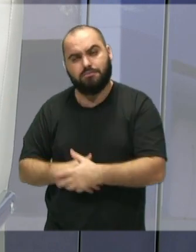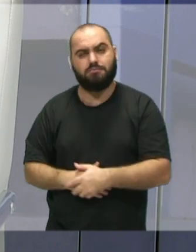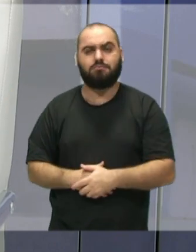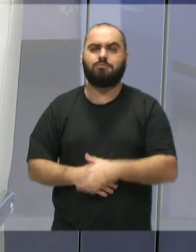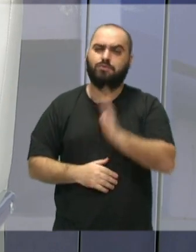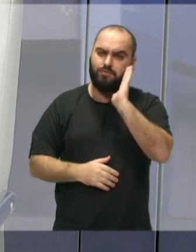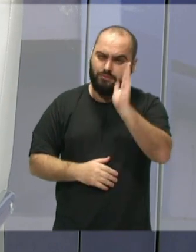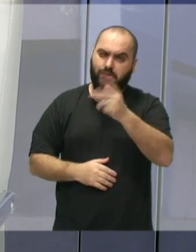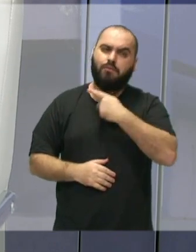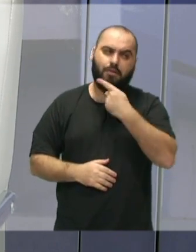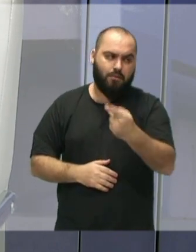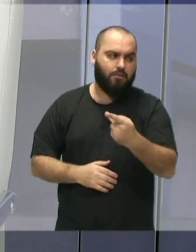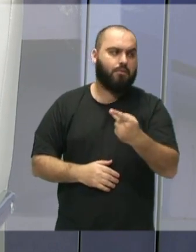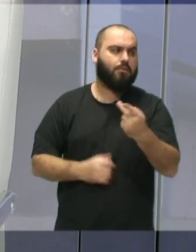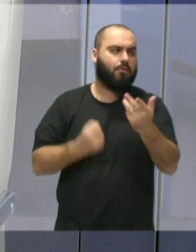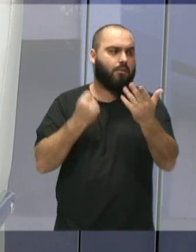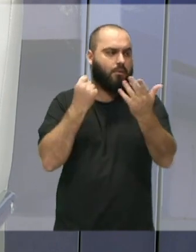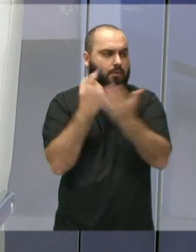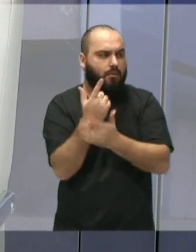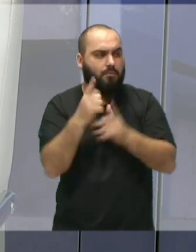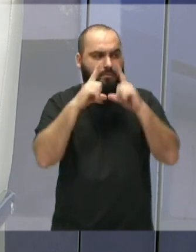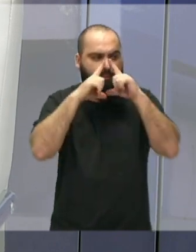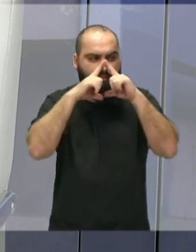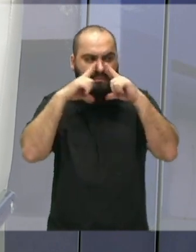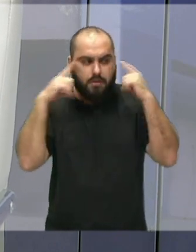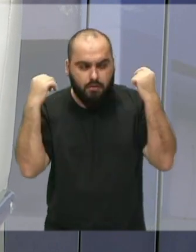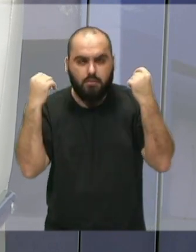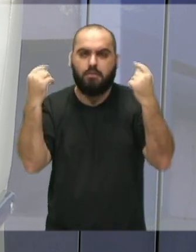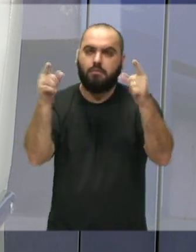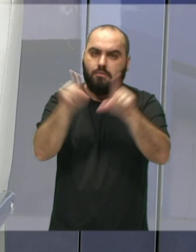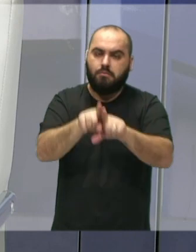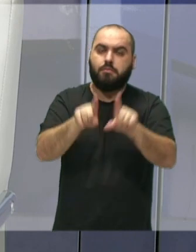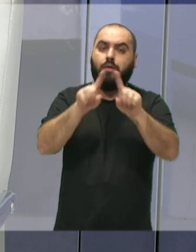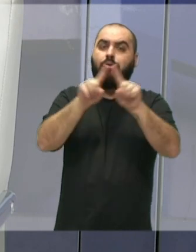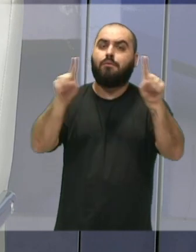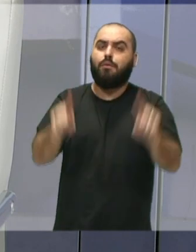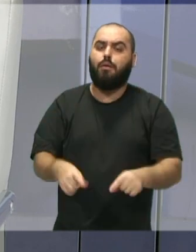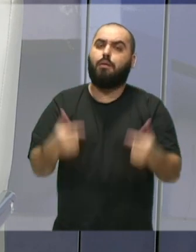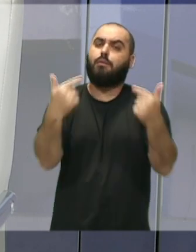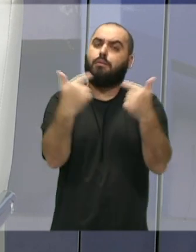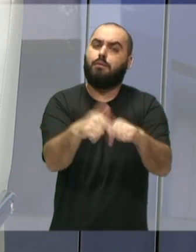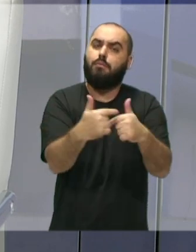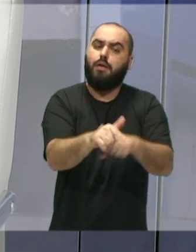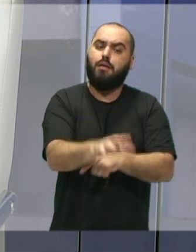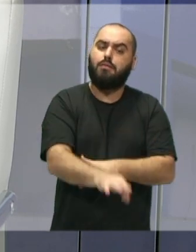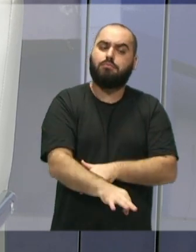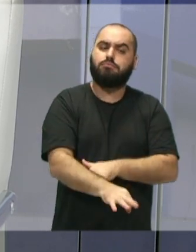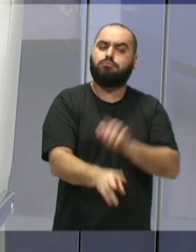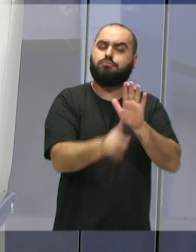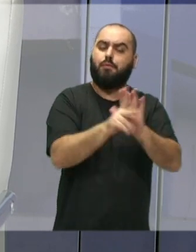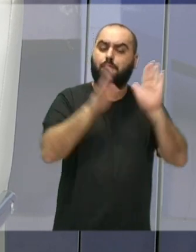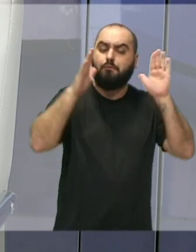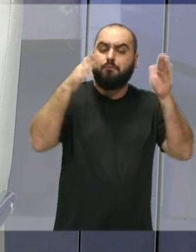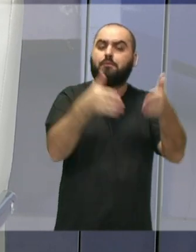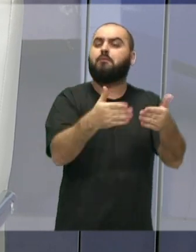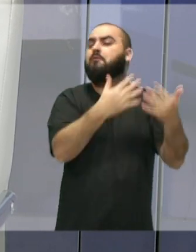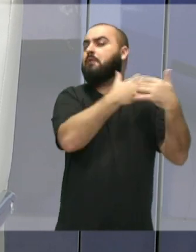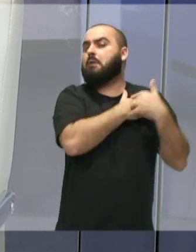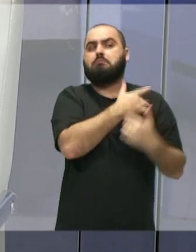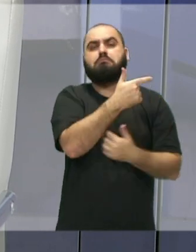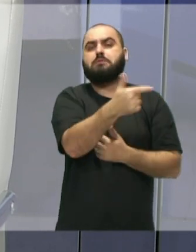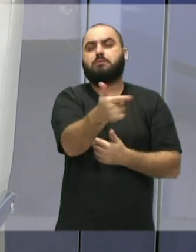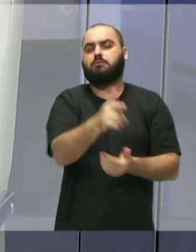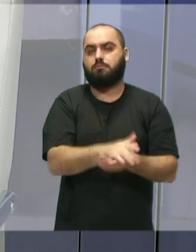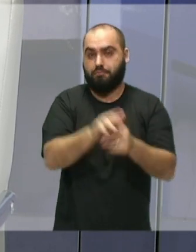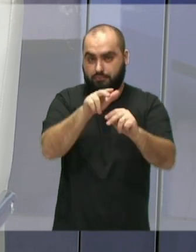falou, tanto com compra de máscara, como com funcionários que não estão trabalhando para a finalidade que deviam. Então, essa fiscalização eu também